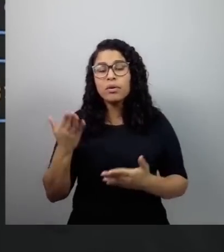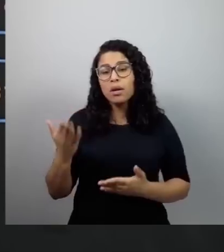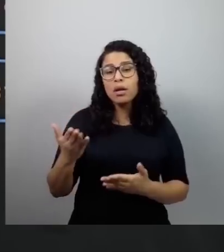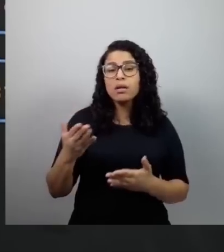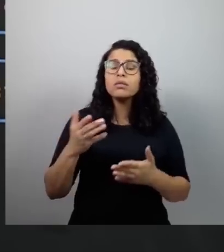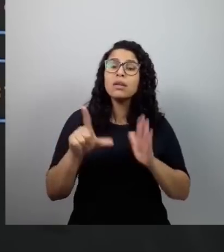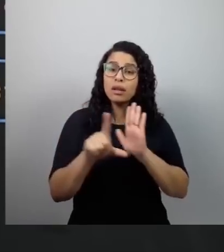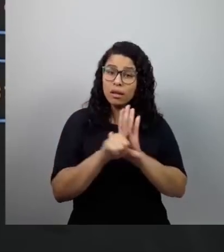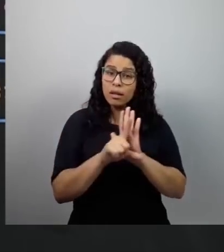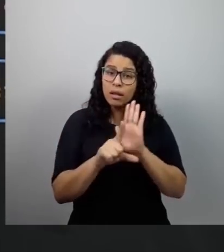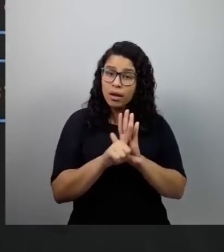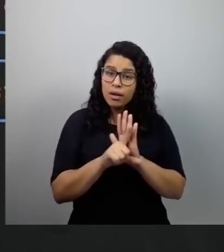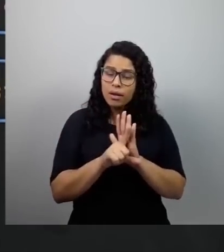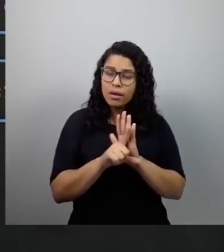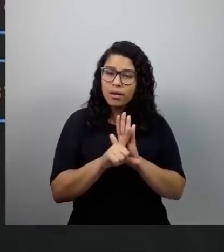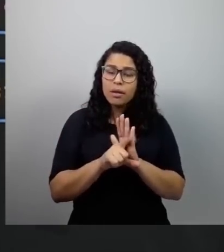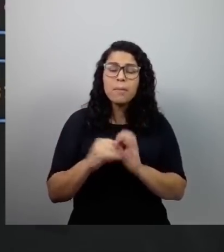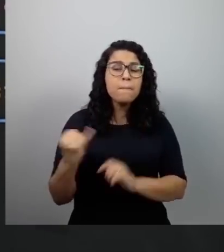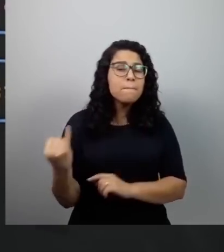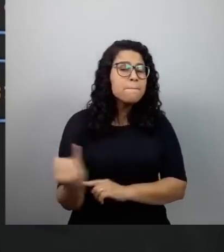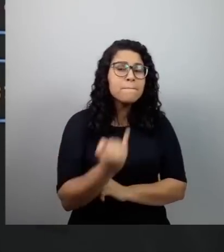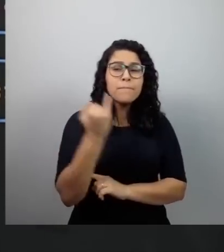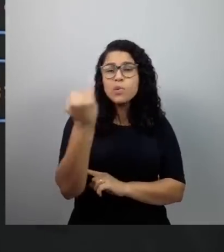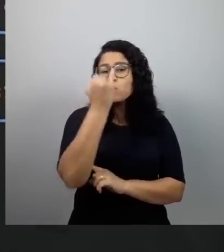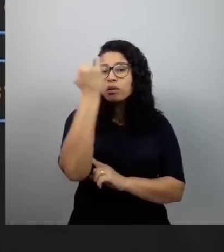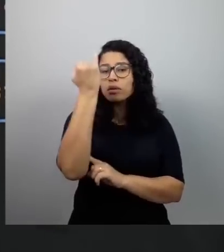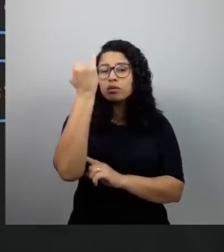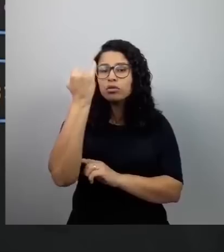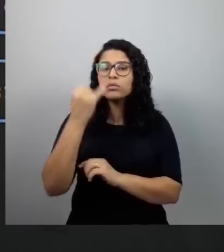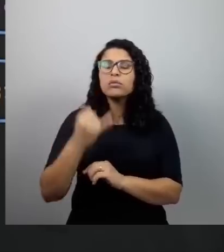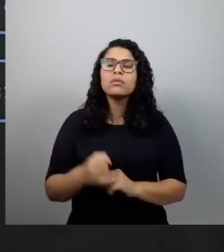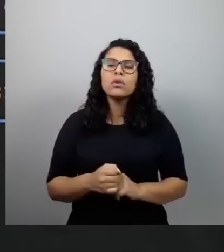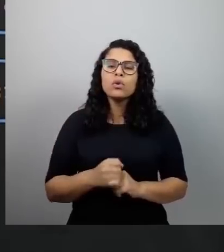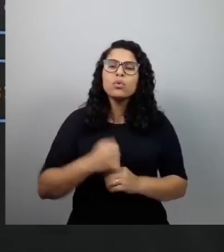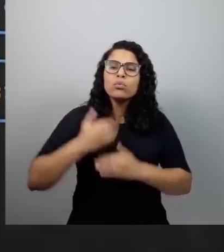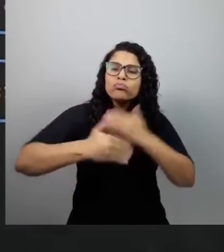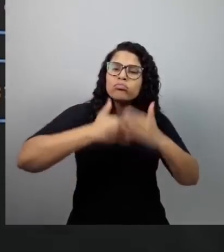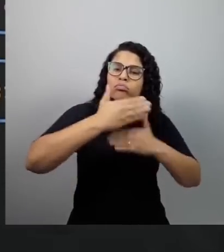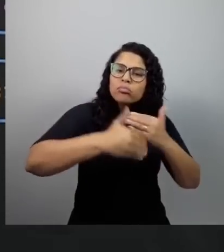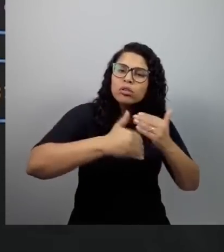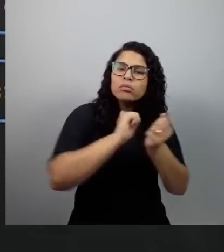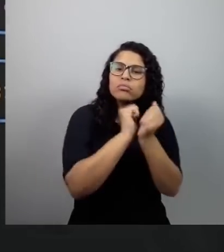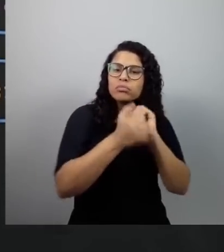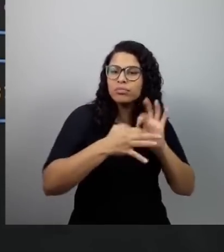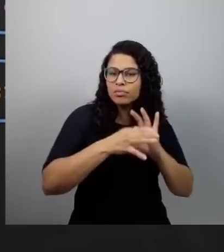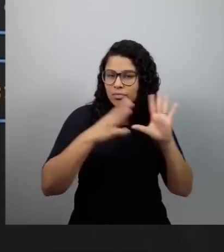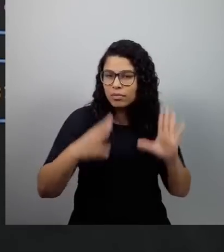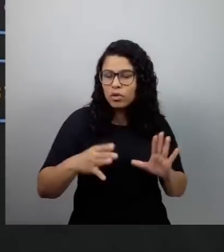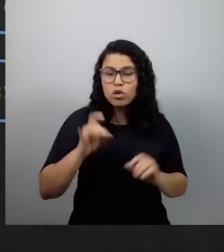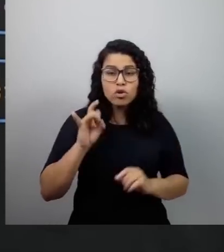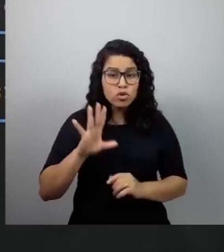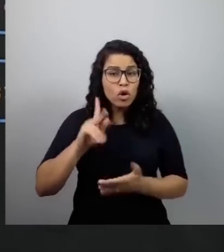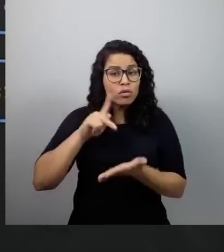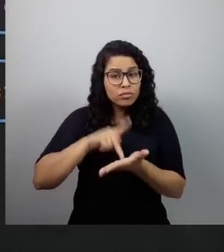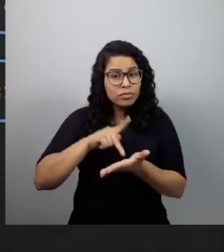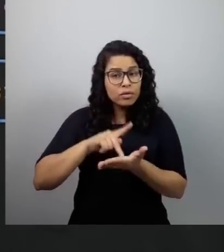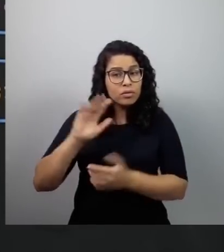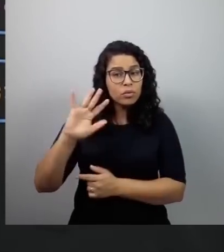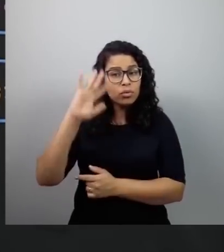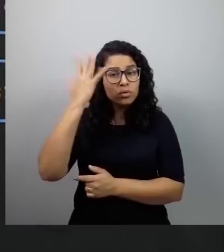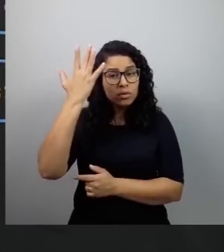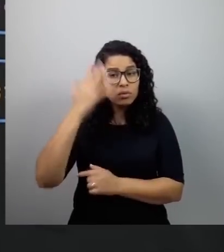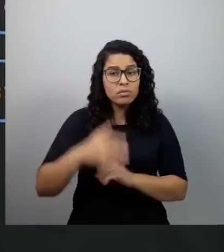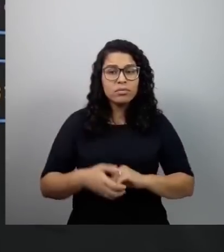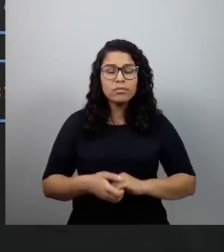Essa lei foi bastante importante no processo de abolição. Agora, eu tenho que contar para você, ela só ocorreu